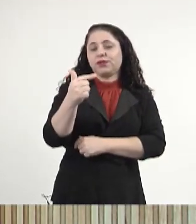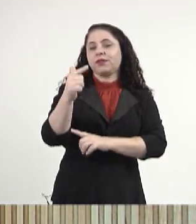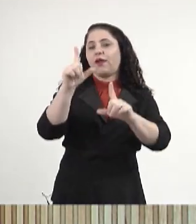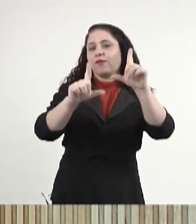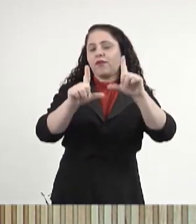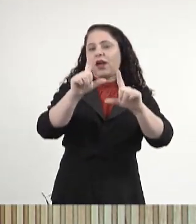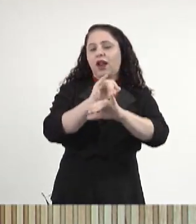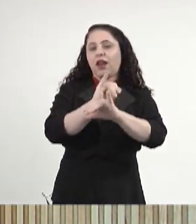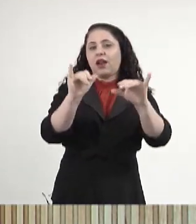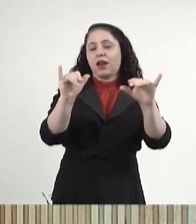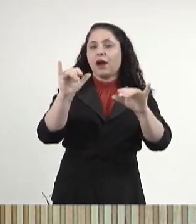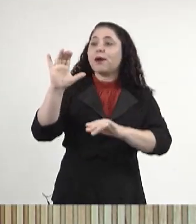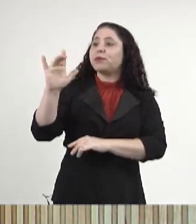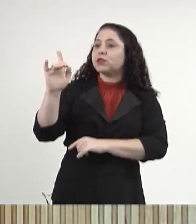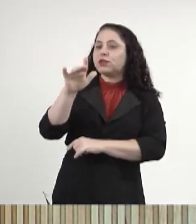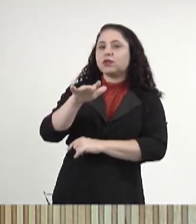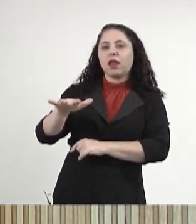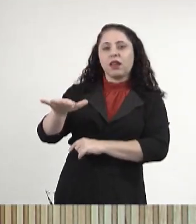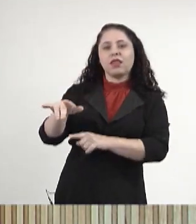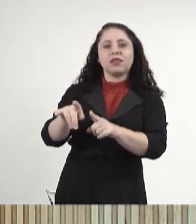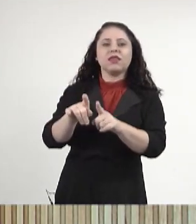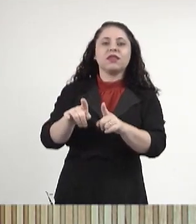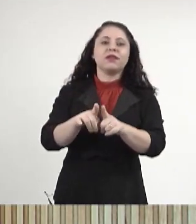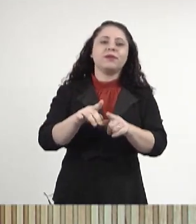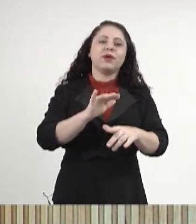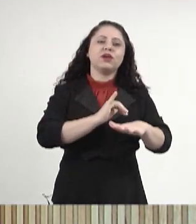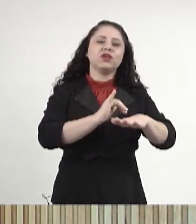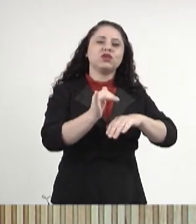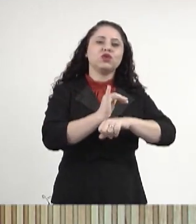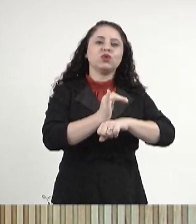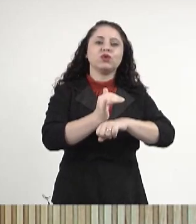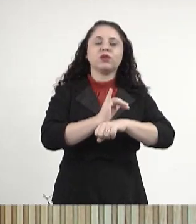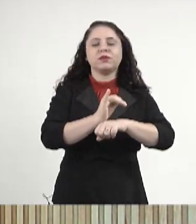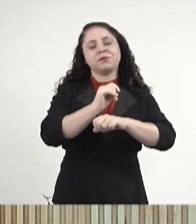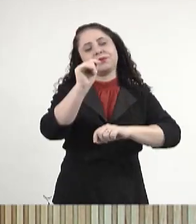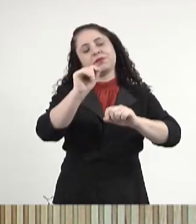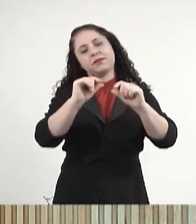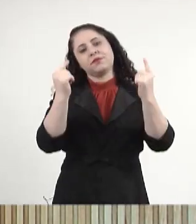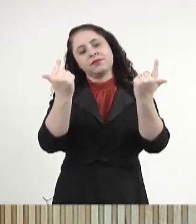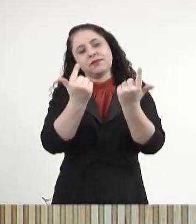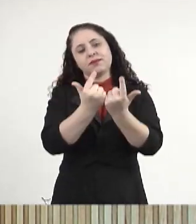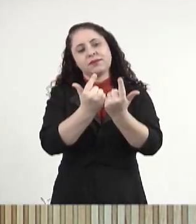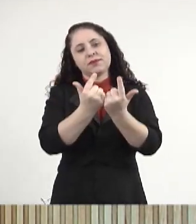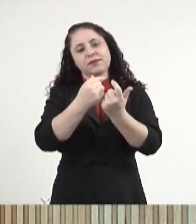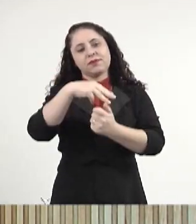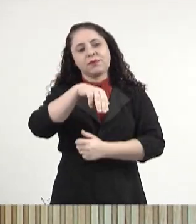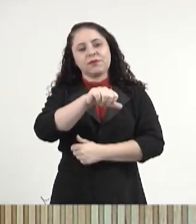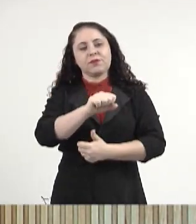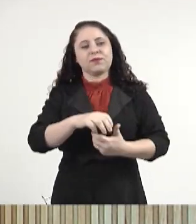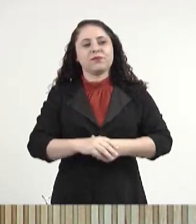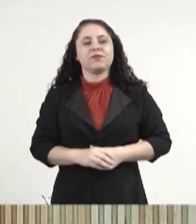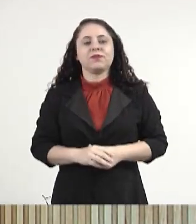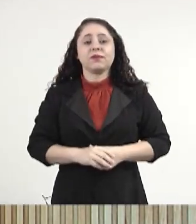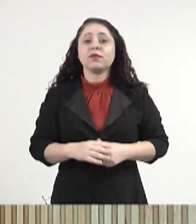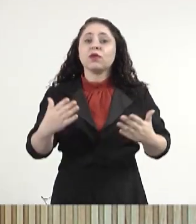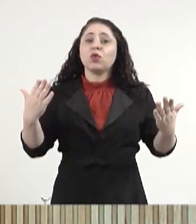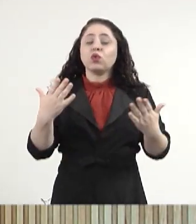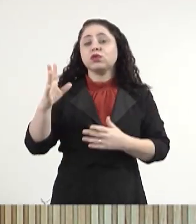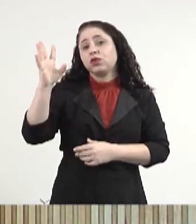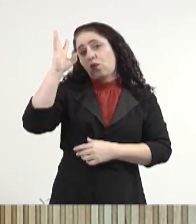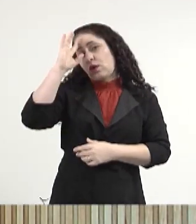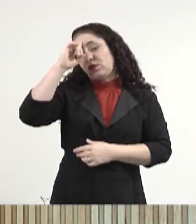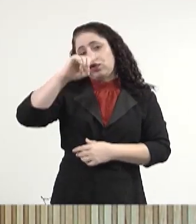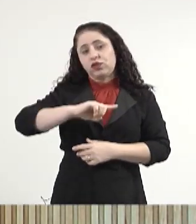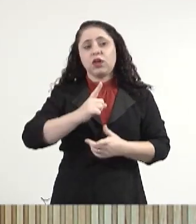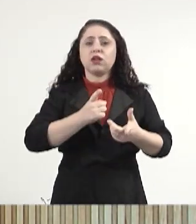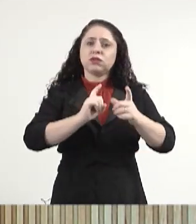TV aberta para Campo Grande e região, como também no nosso canal do YouTube, o Assembleia Legislativa de MS. Bom, hoje quarta-feira é